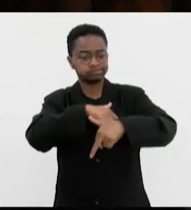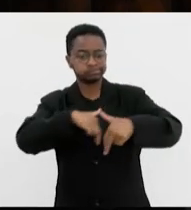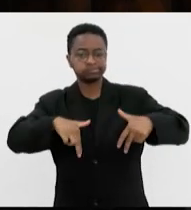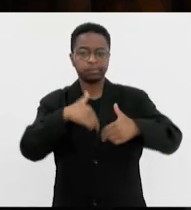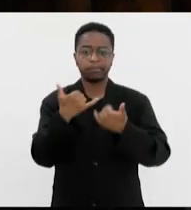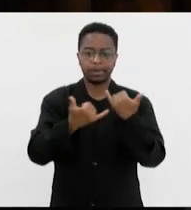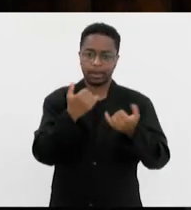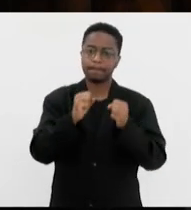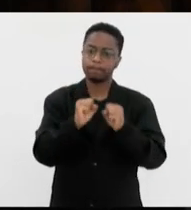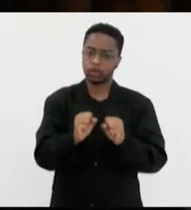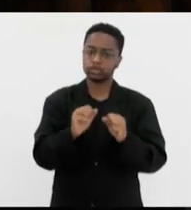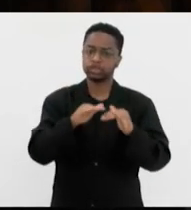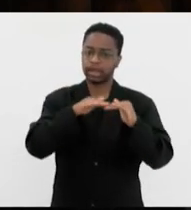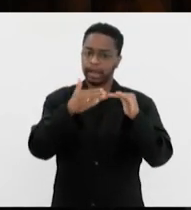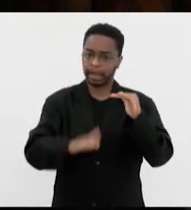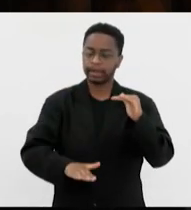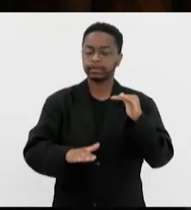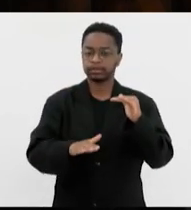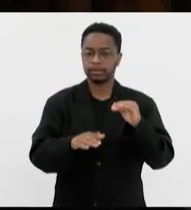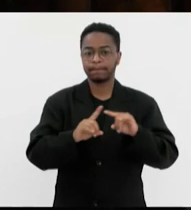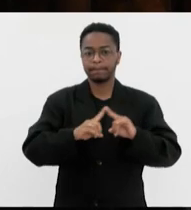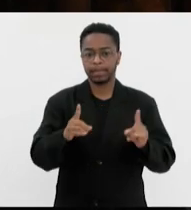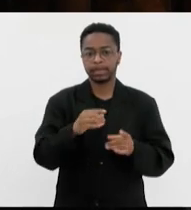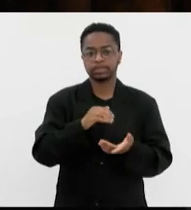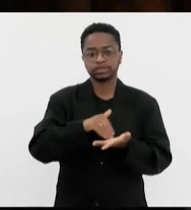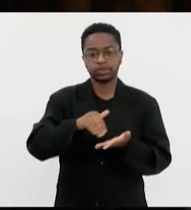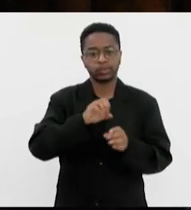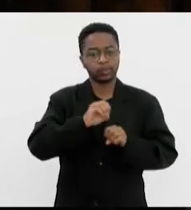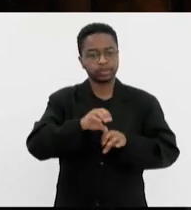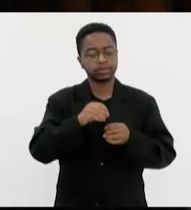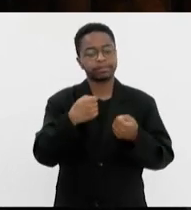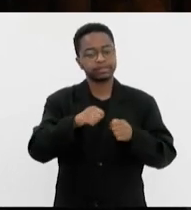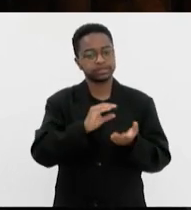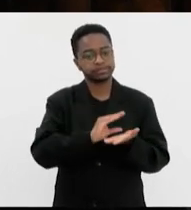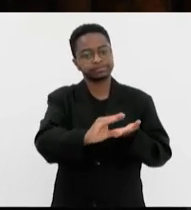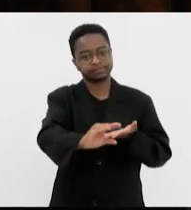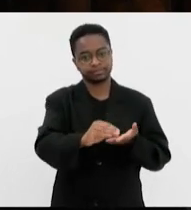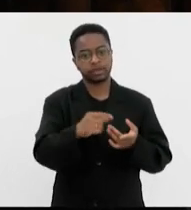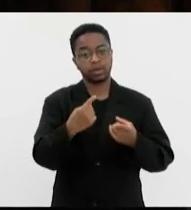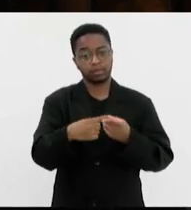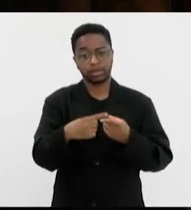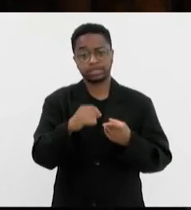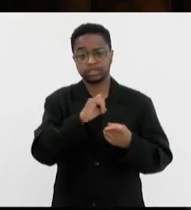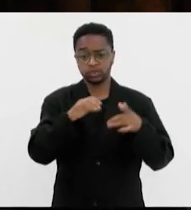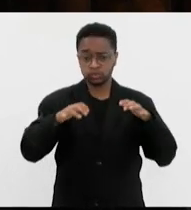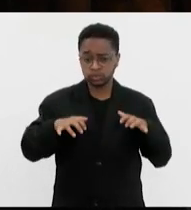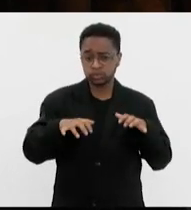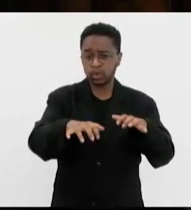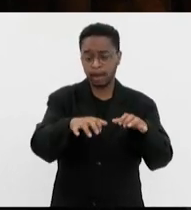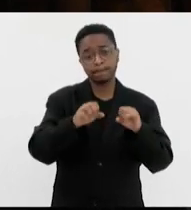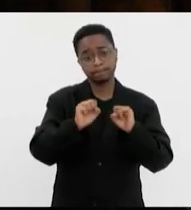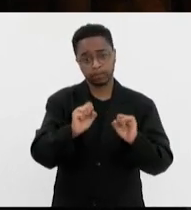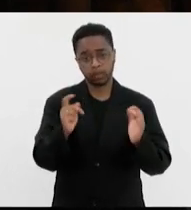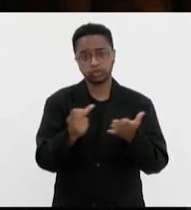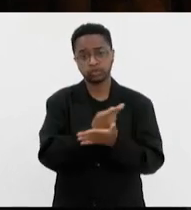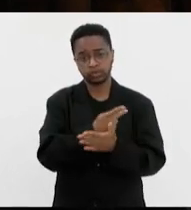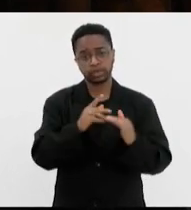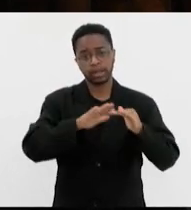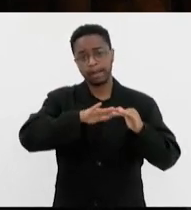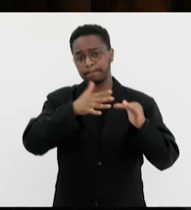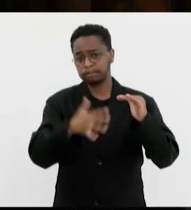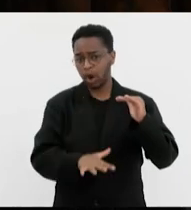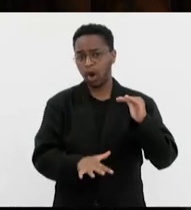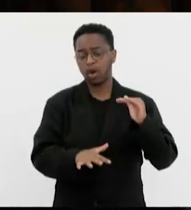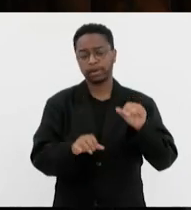e a SEDUC precisa liberar recursos. Senão, o próprio evento de uma chuva forte pode acelerar aquele processo de